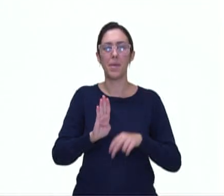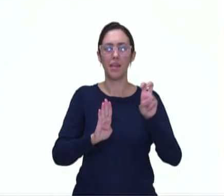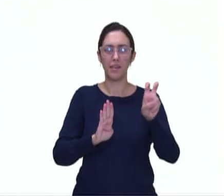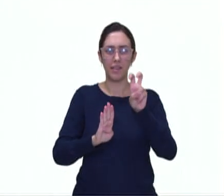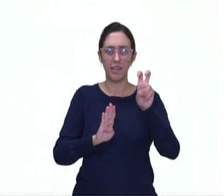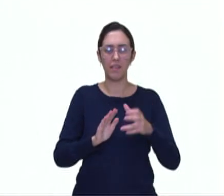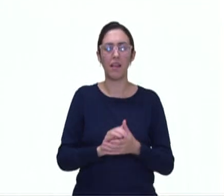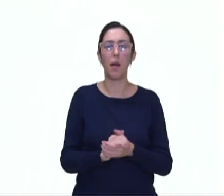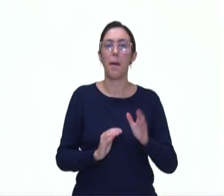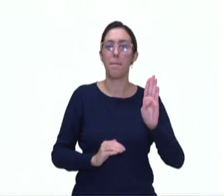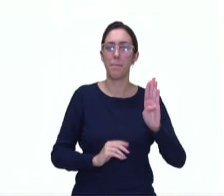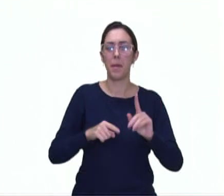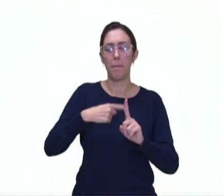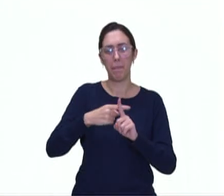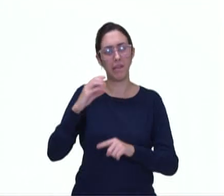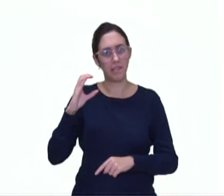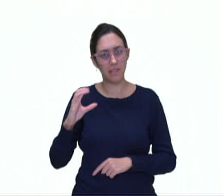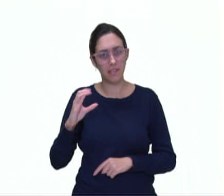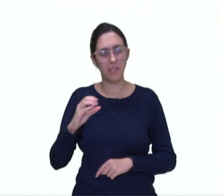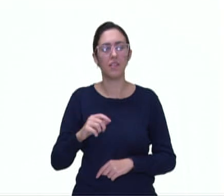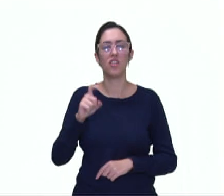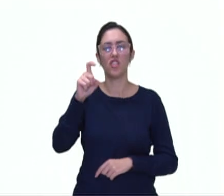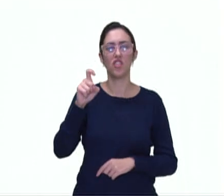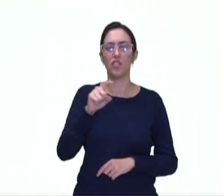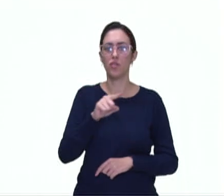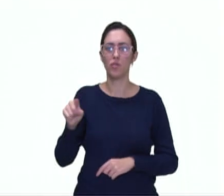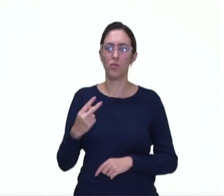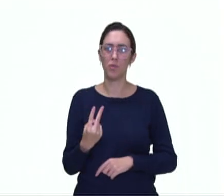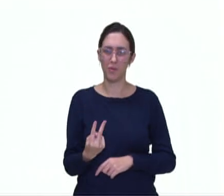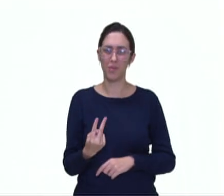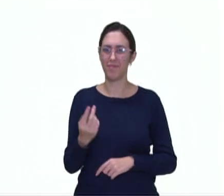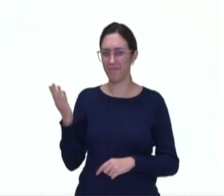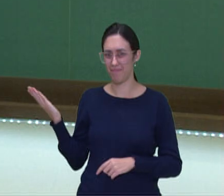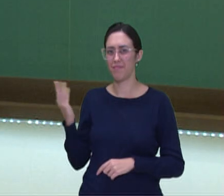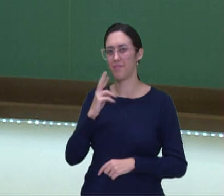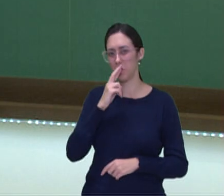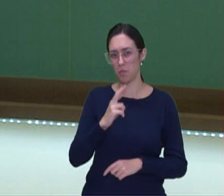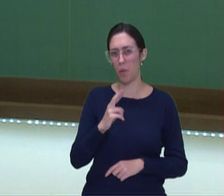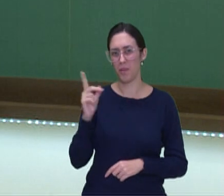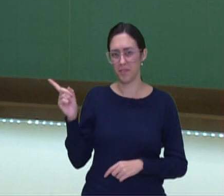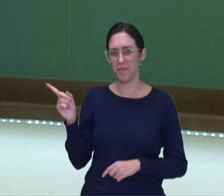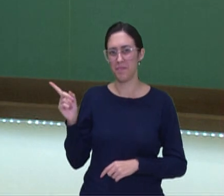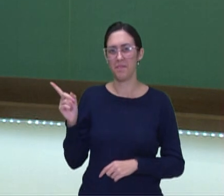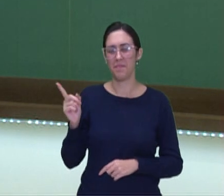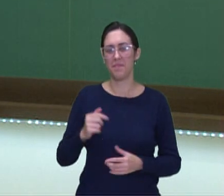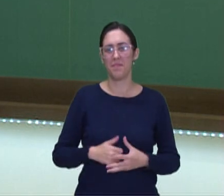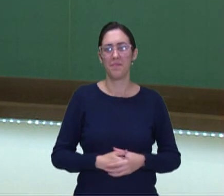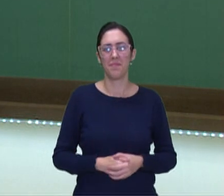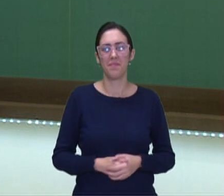mais c e x sobre 2. Tá aí as nossas respostas.